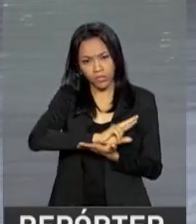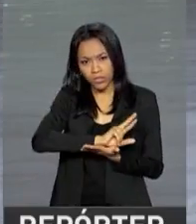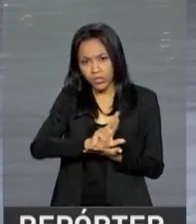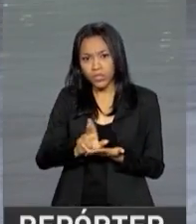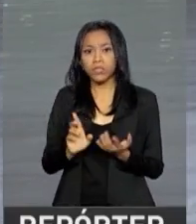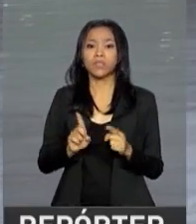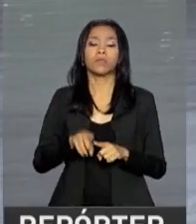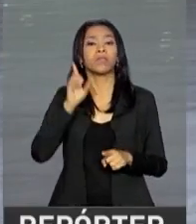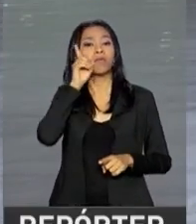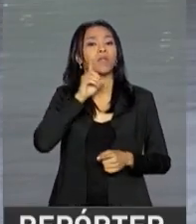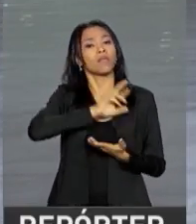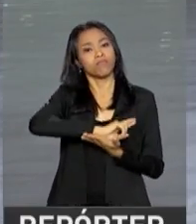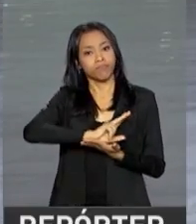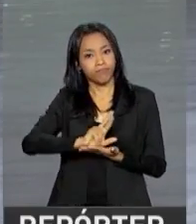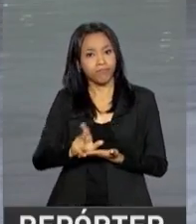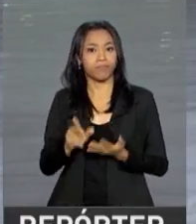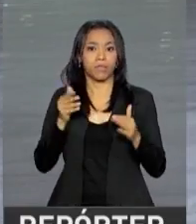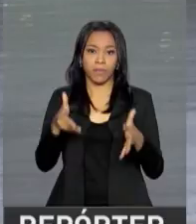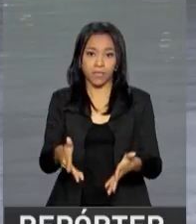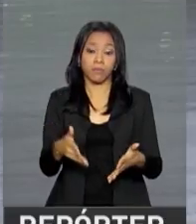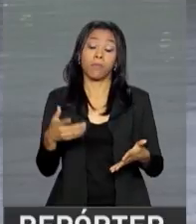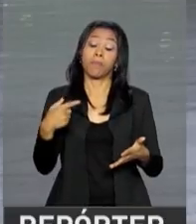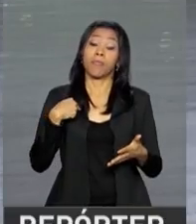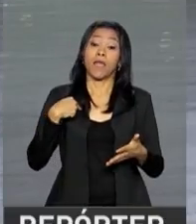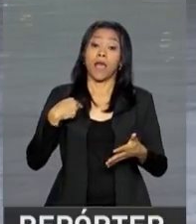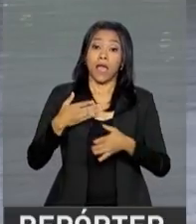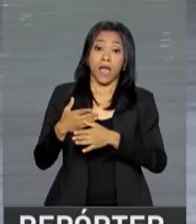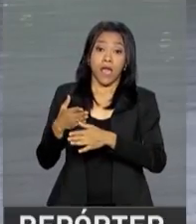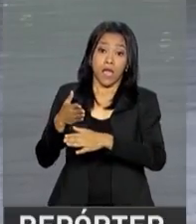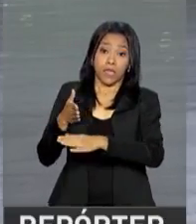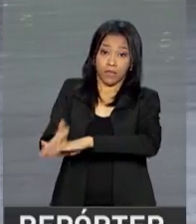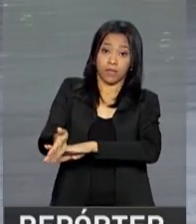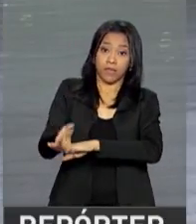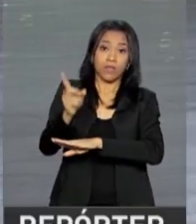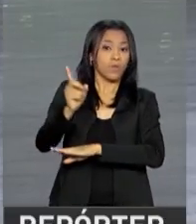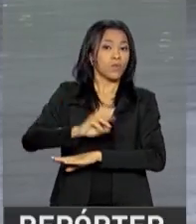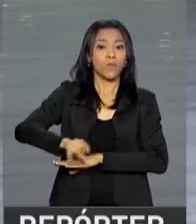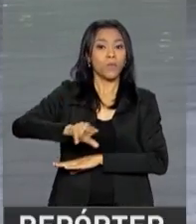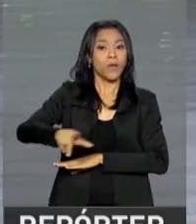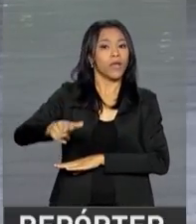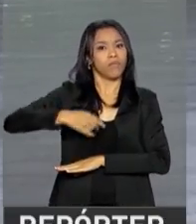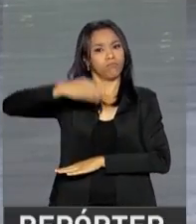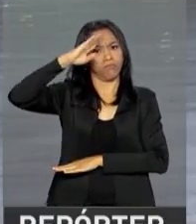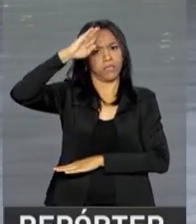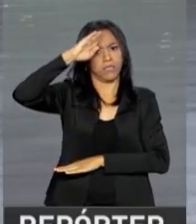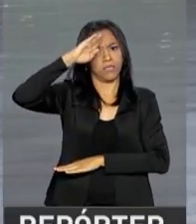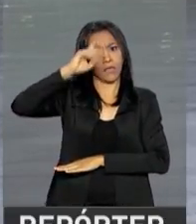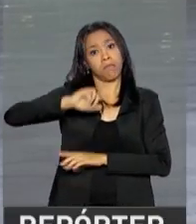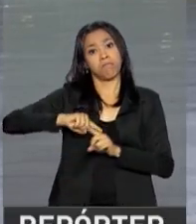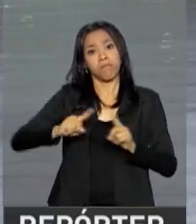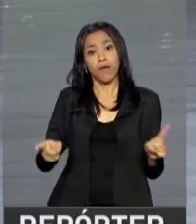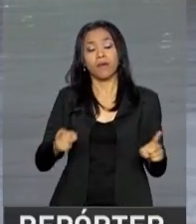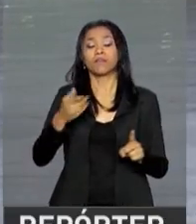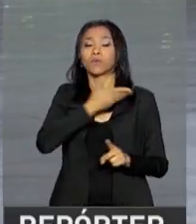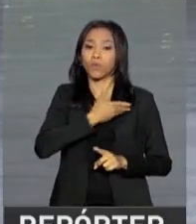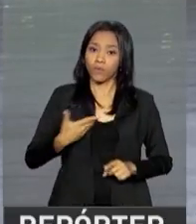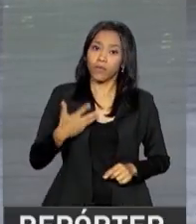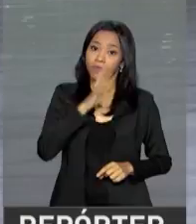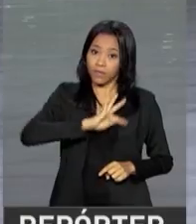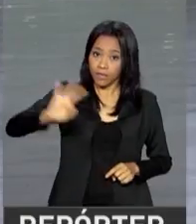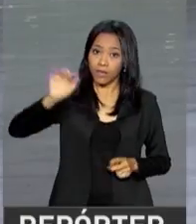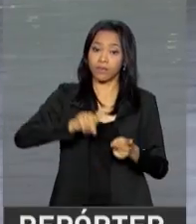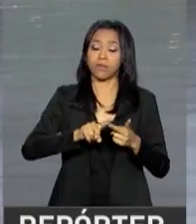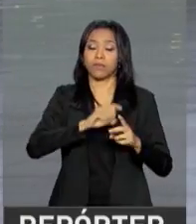defesa raúl jungmann a intervenção não é militar mas civil e federal nesse sentido o governo está intervindo nas questões administrativas